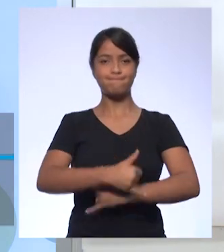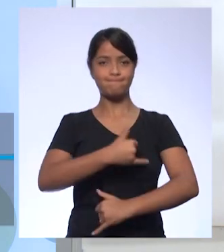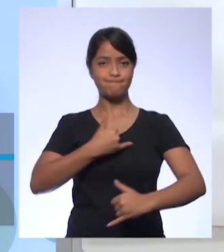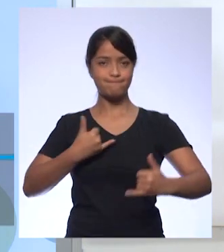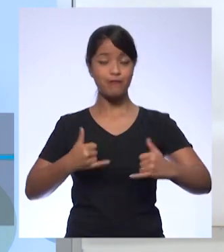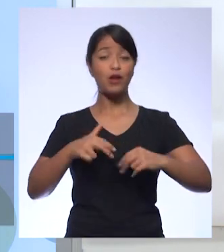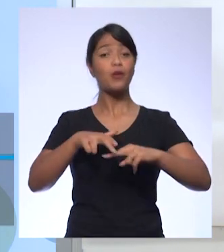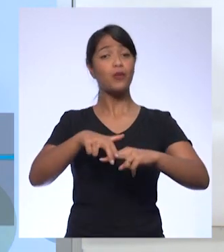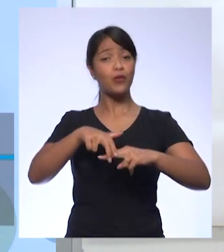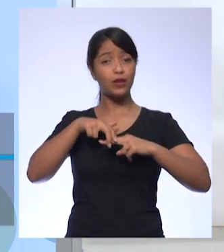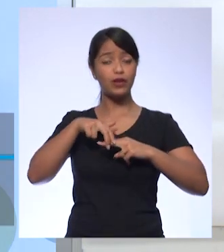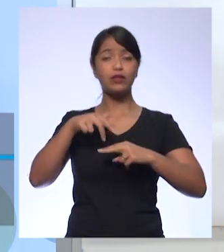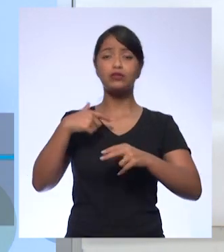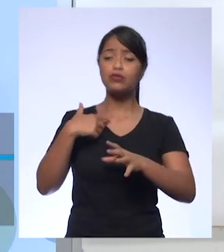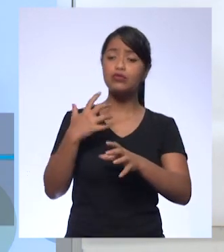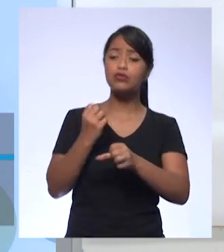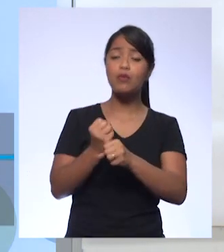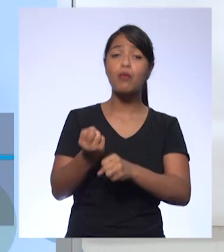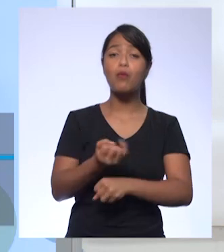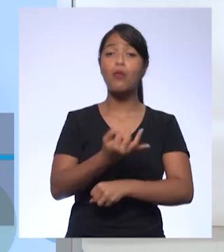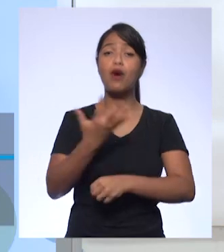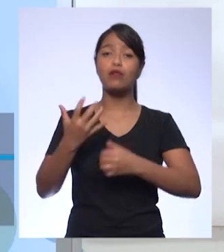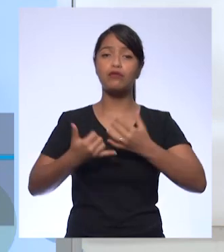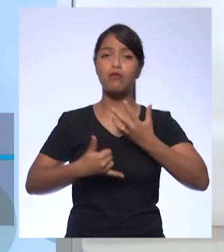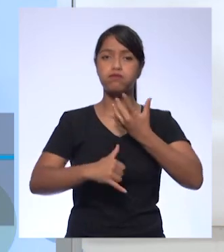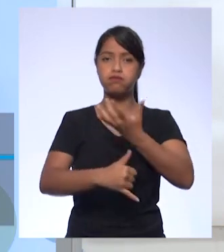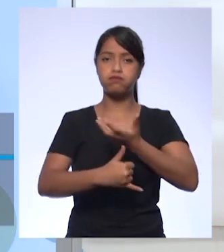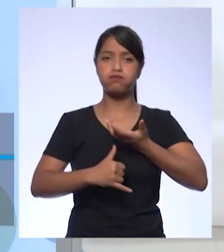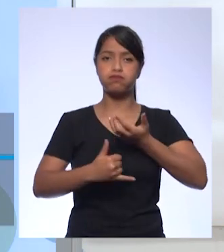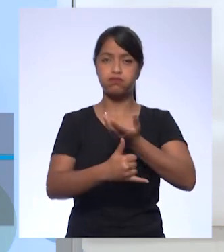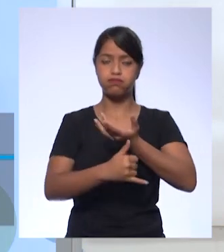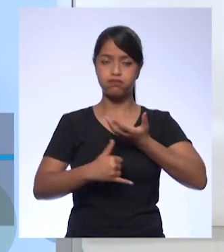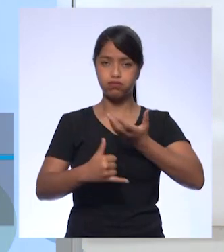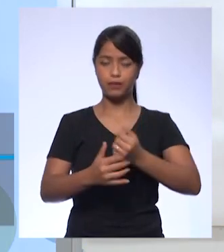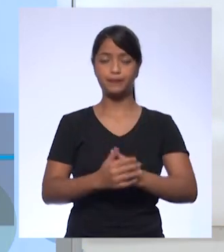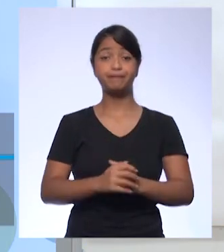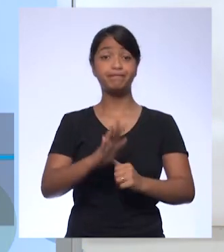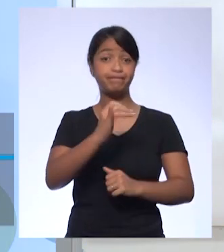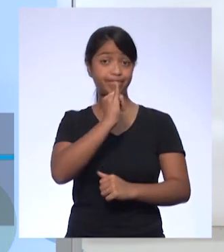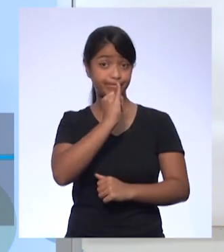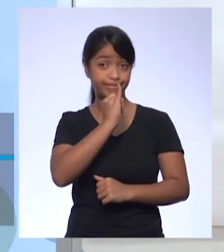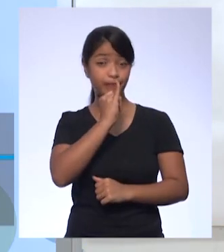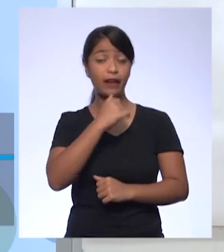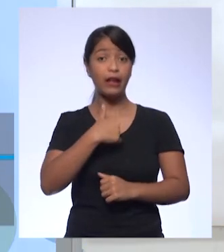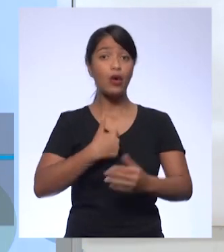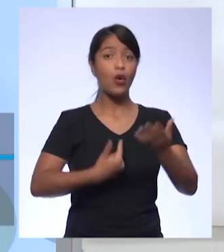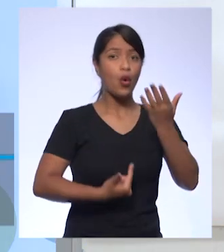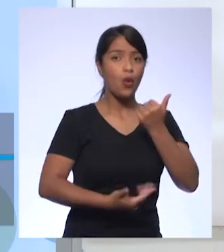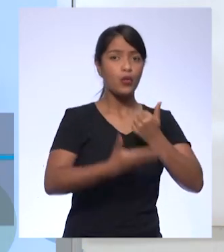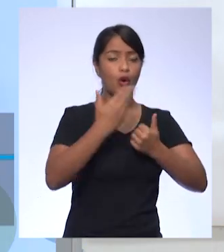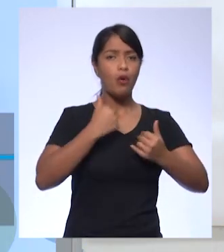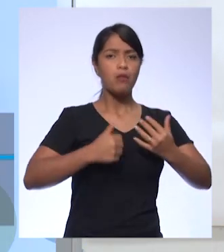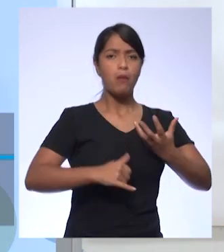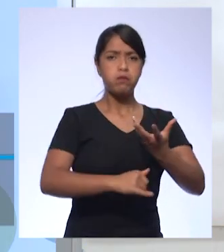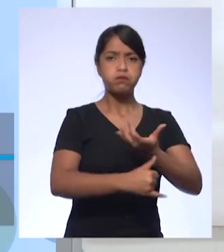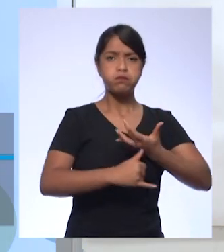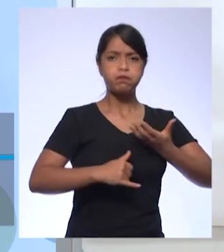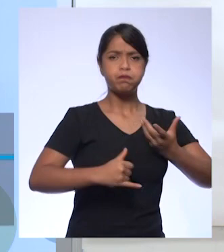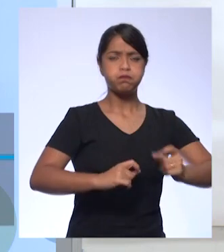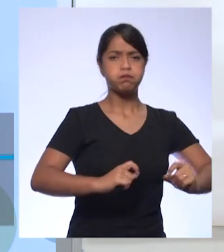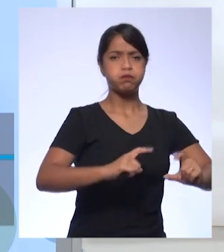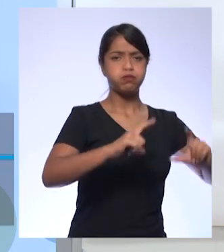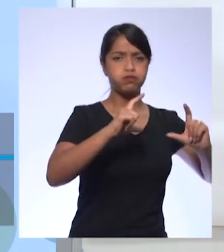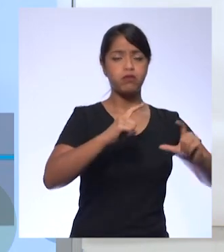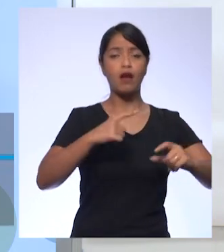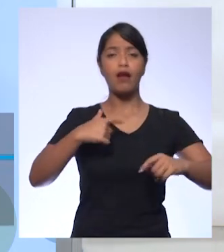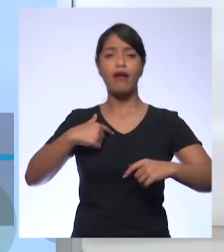qual é o problema? Se eu vou consumir mais caloria do que eu gasto, eu vou ter uma tendência a engordar. Se eu